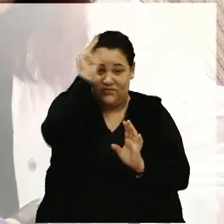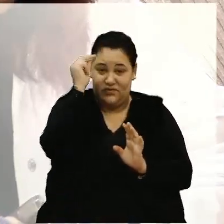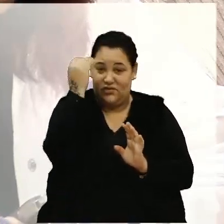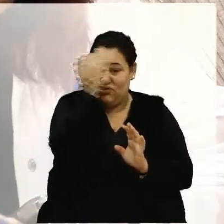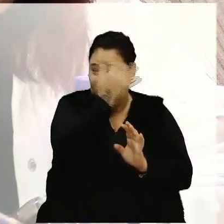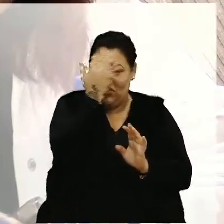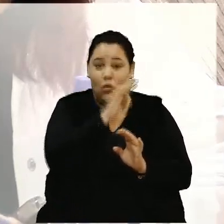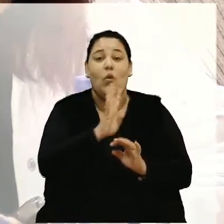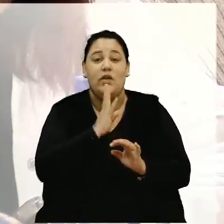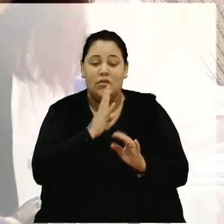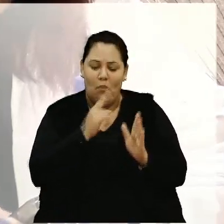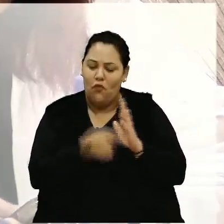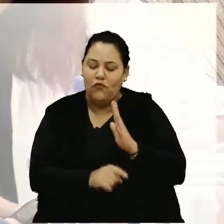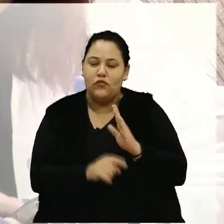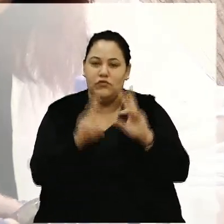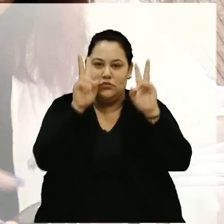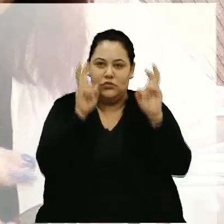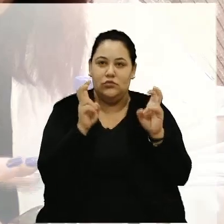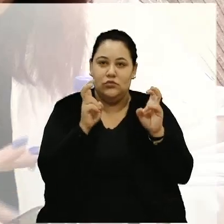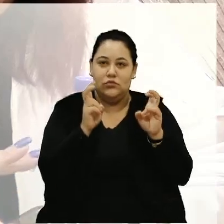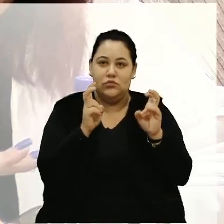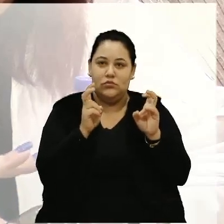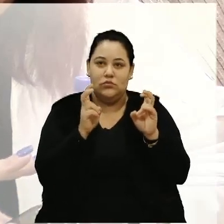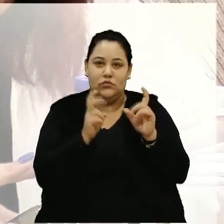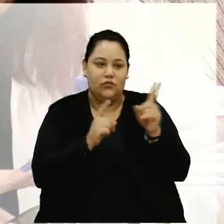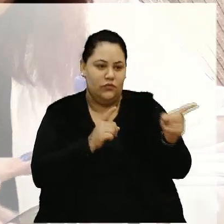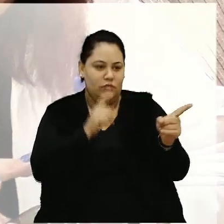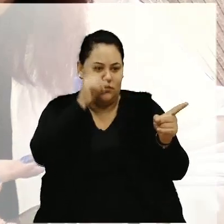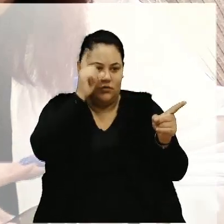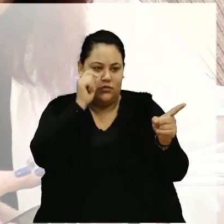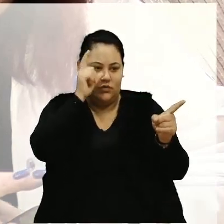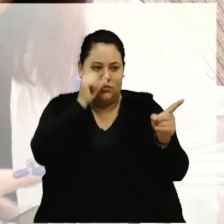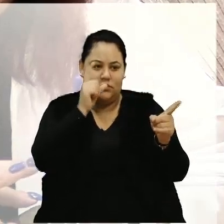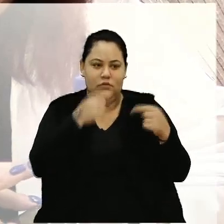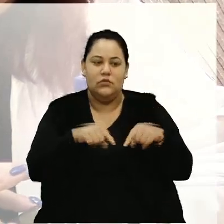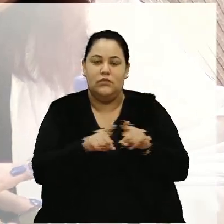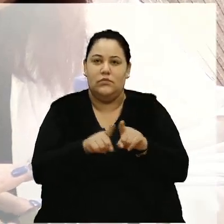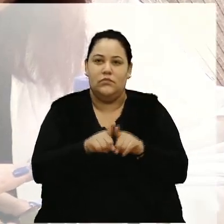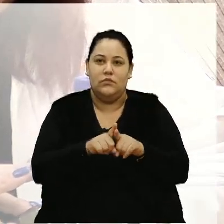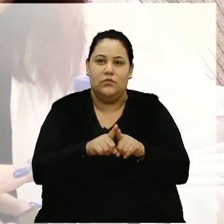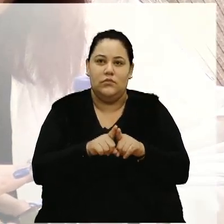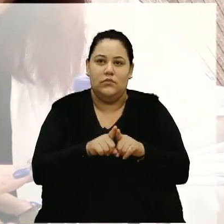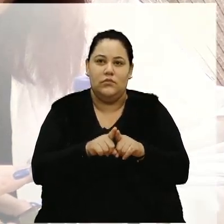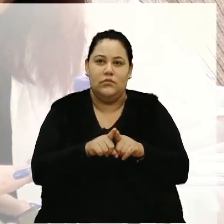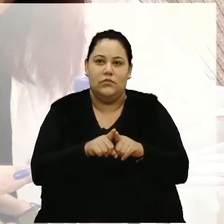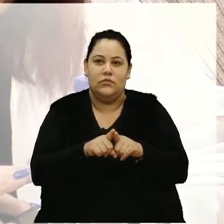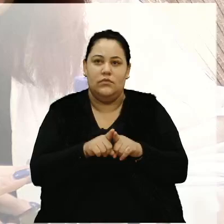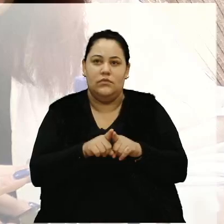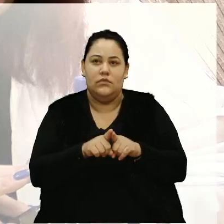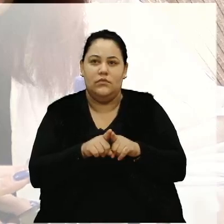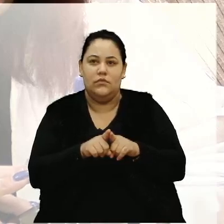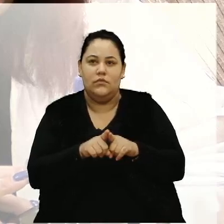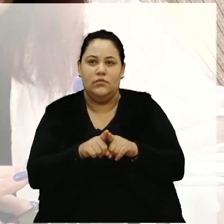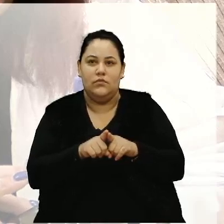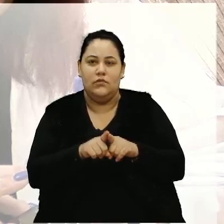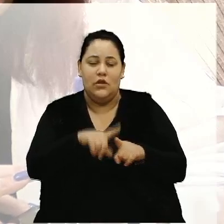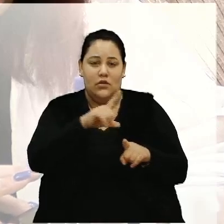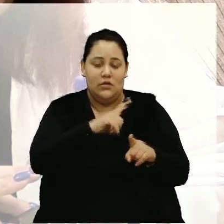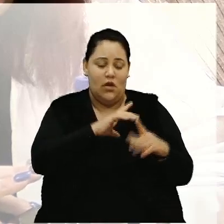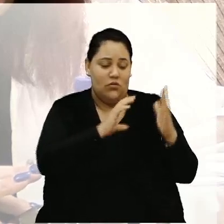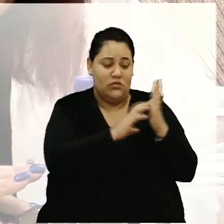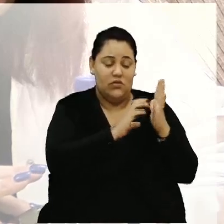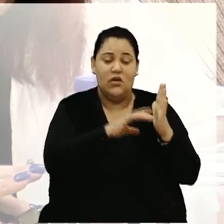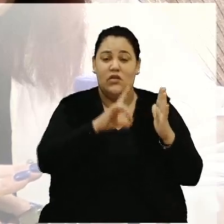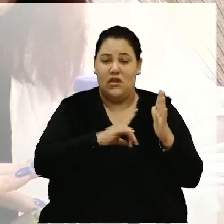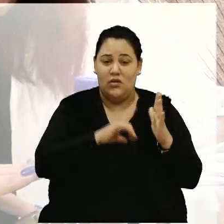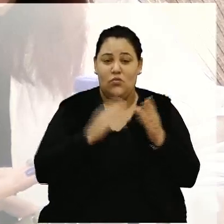desse assunto, o senhor não é. Eu acredito que o servidor, que eu tenho muito respeito por ele, porque ele